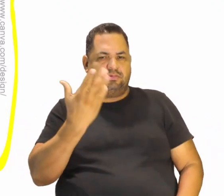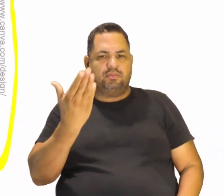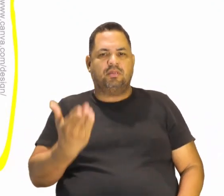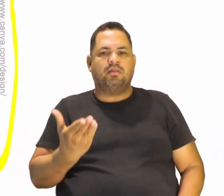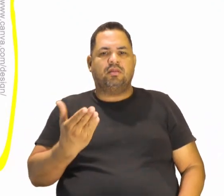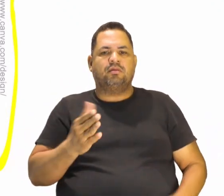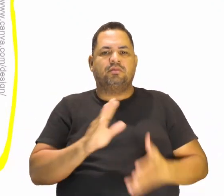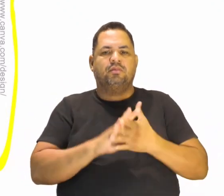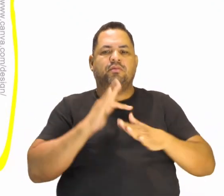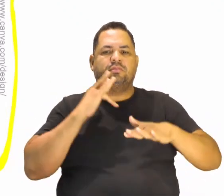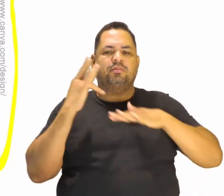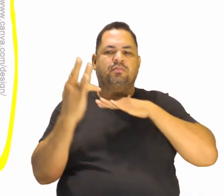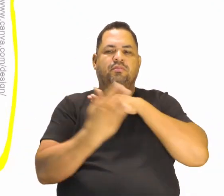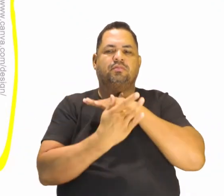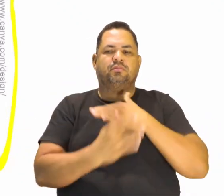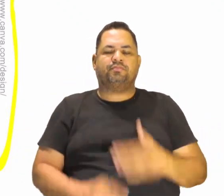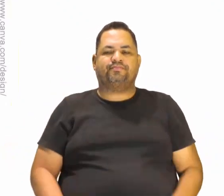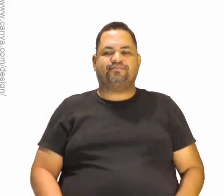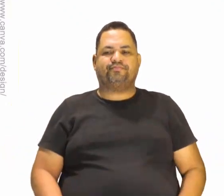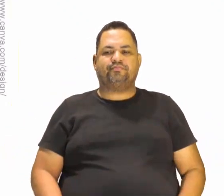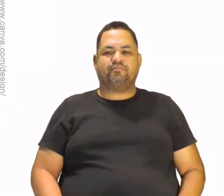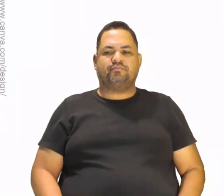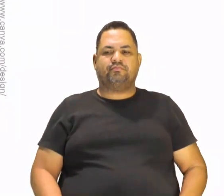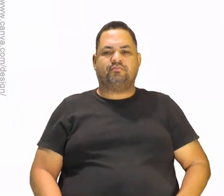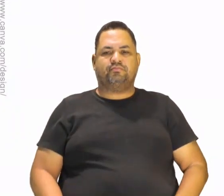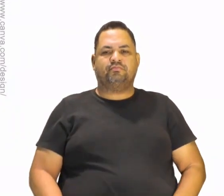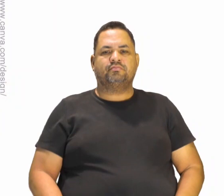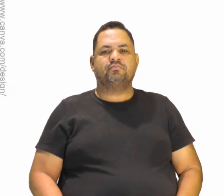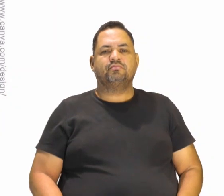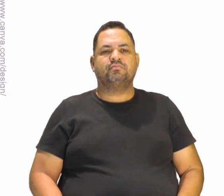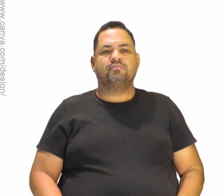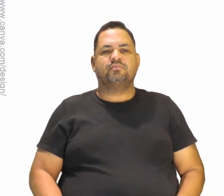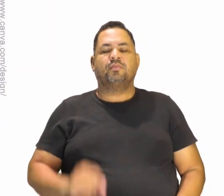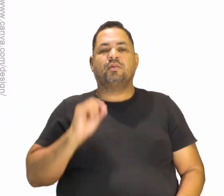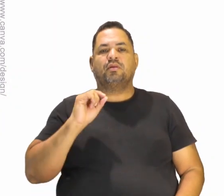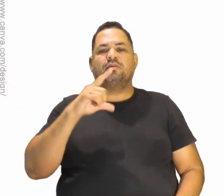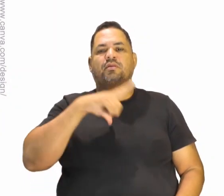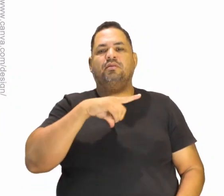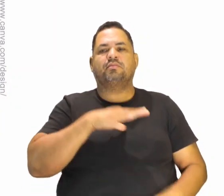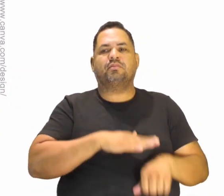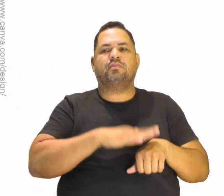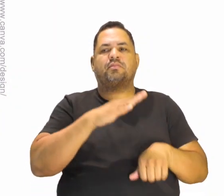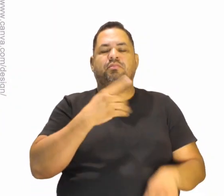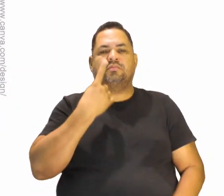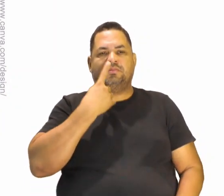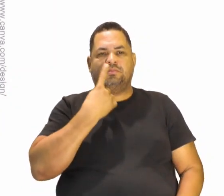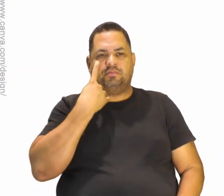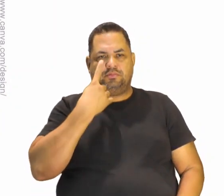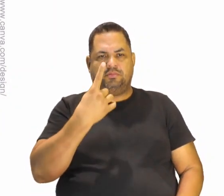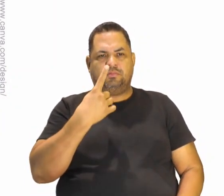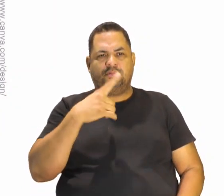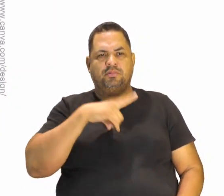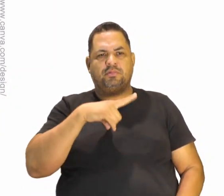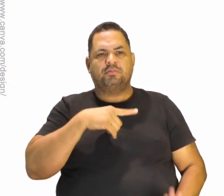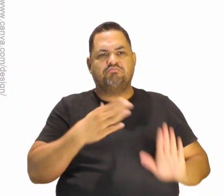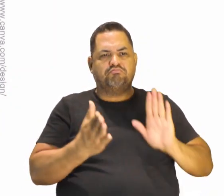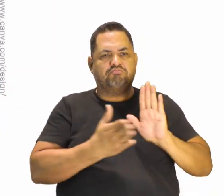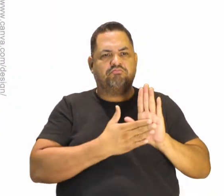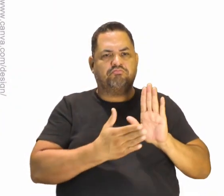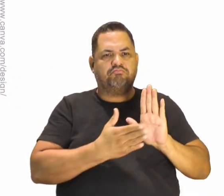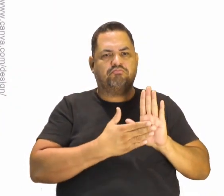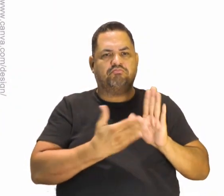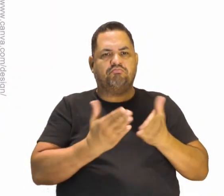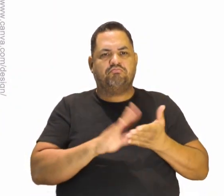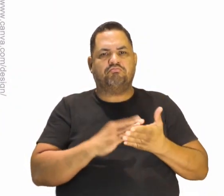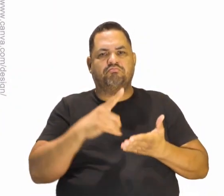na mídia, tá? O que mais, prof? A gente observa aí que tem evidências de que